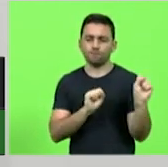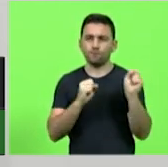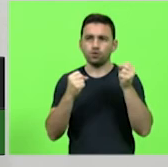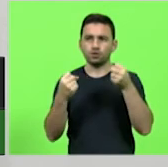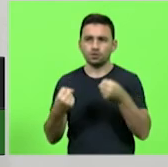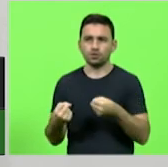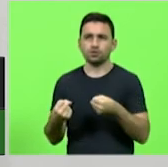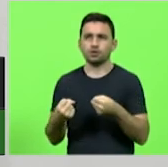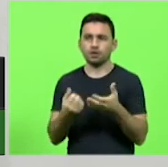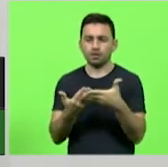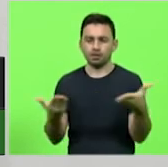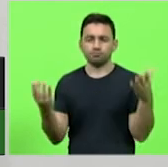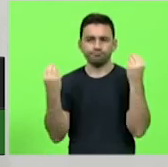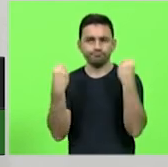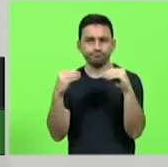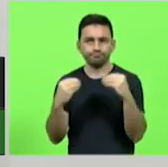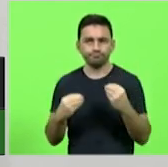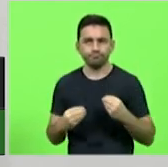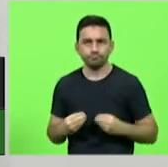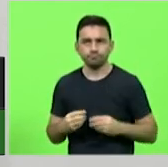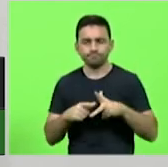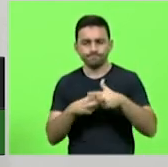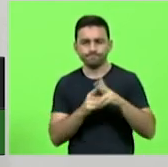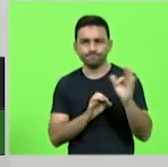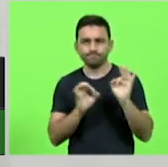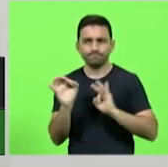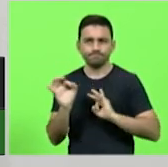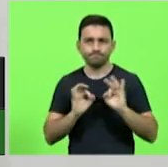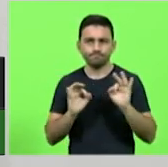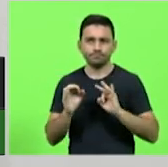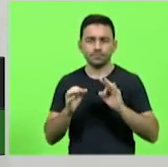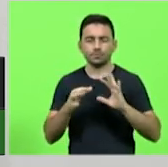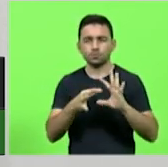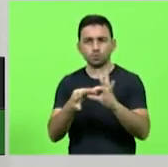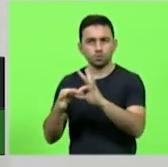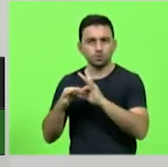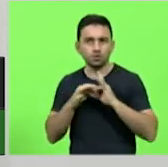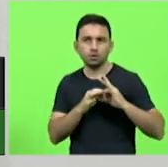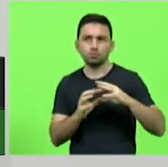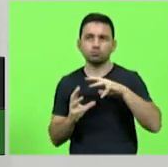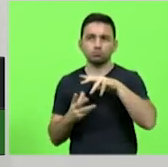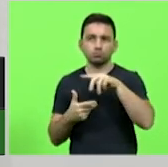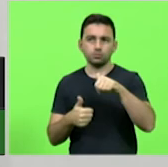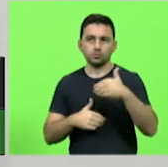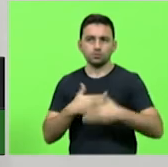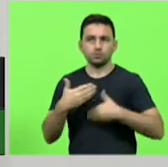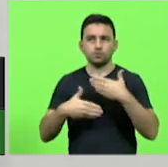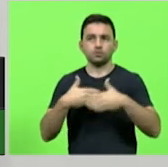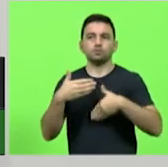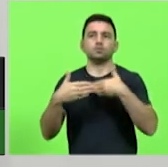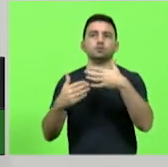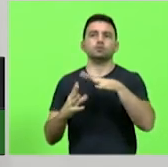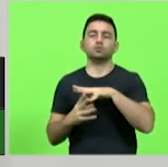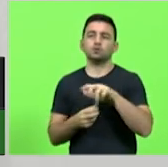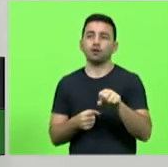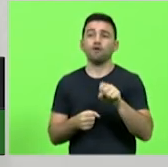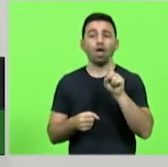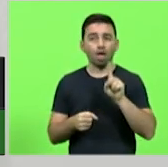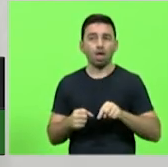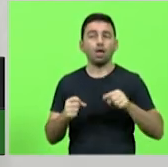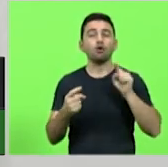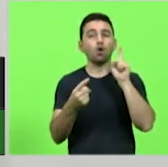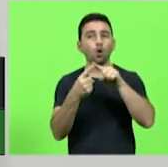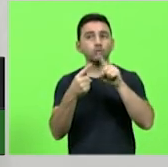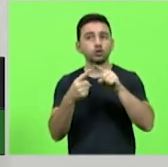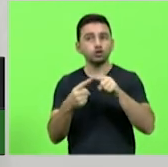de implementação e revitalizar a parceria global para o desenvolvimento sustentável. Esses são os objetivos